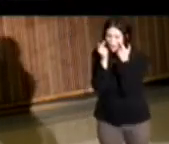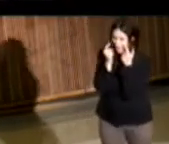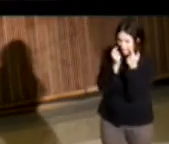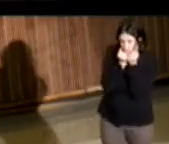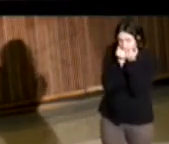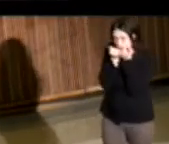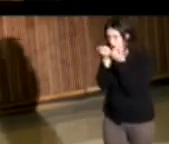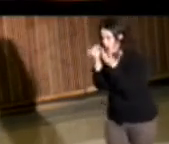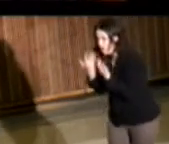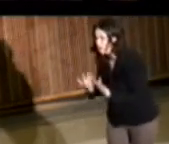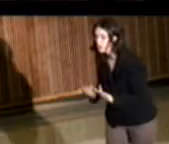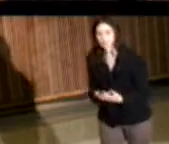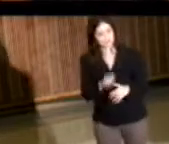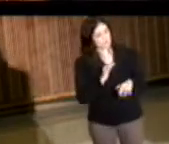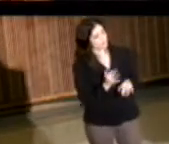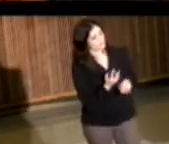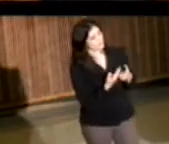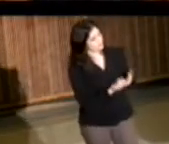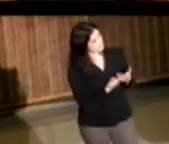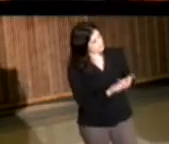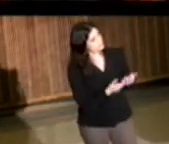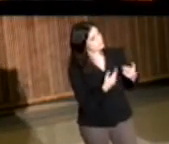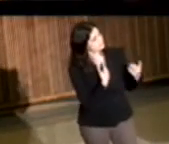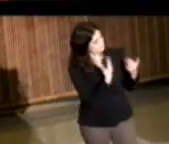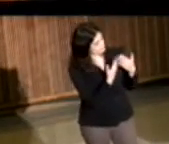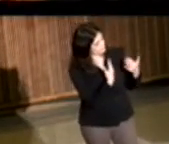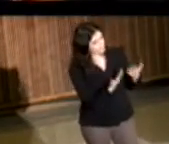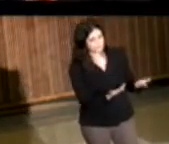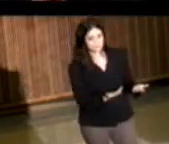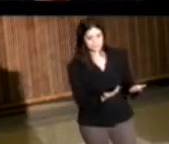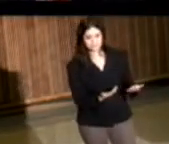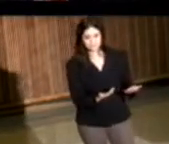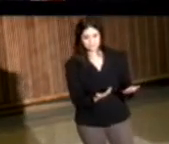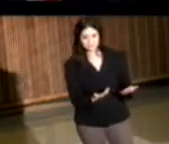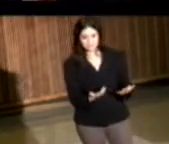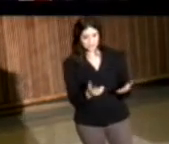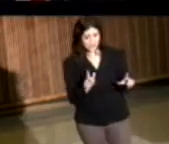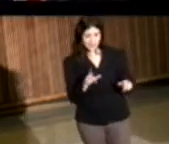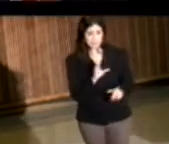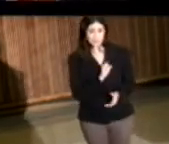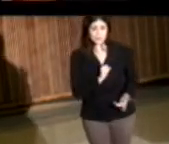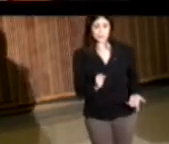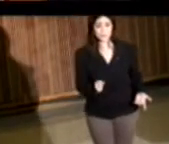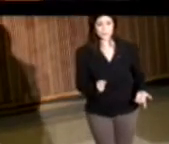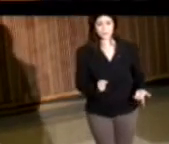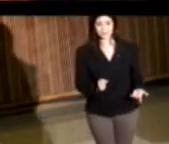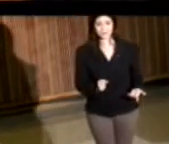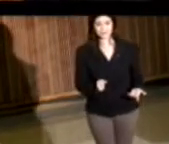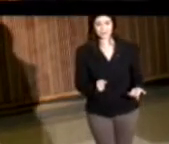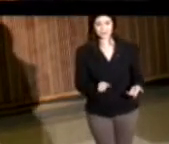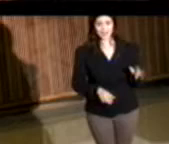que eu estou falando? Da mesma maneira que um dia você foi amado.